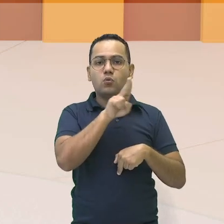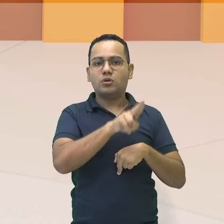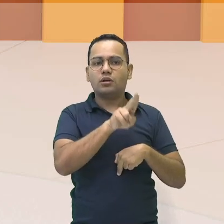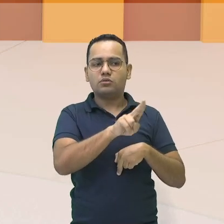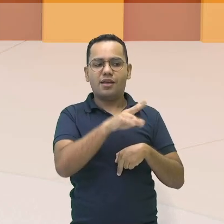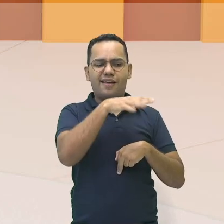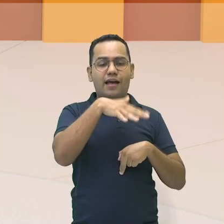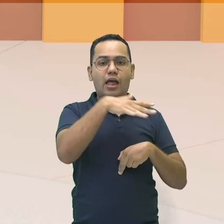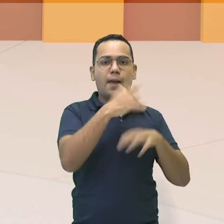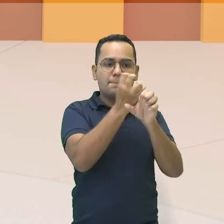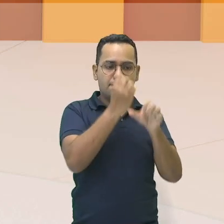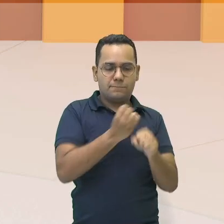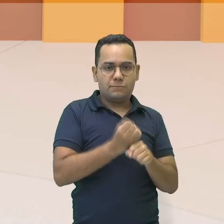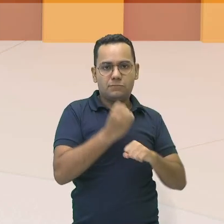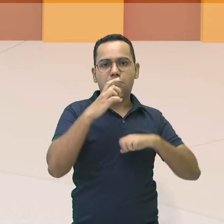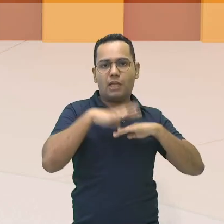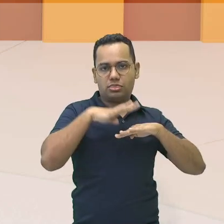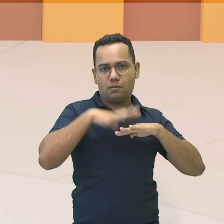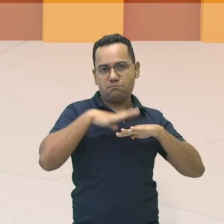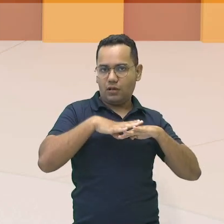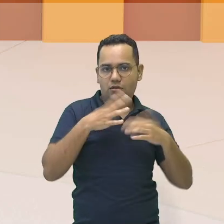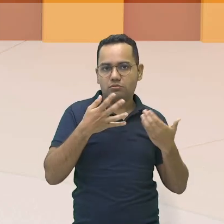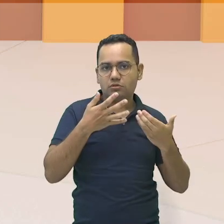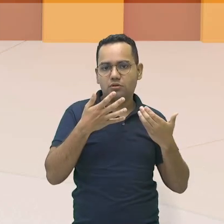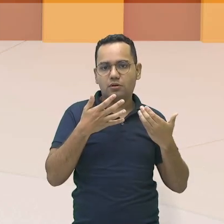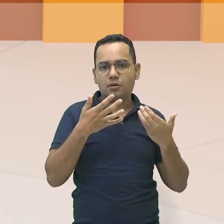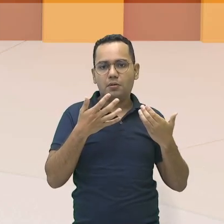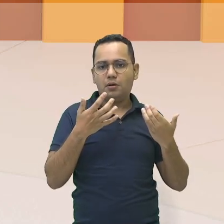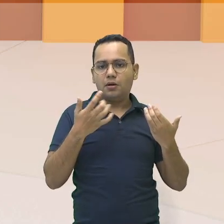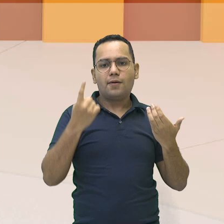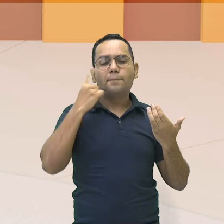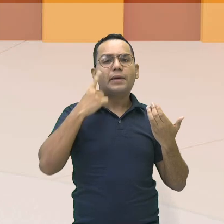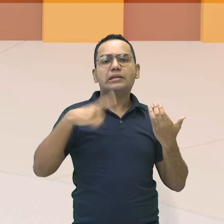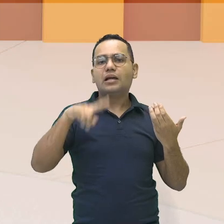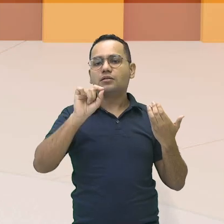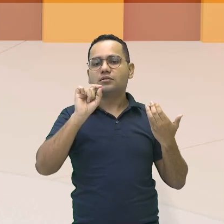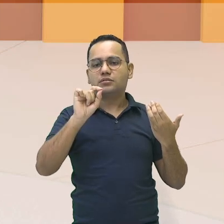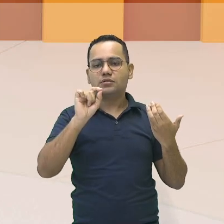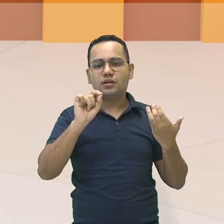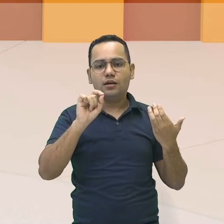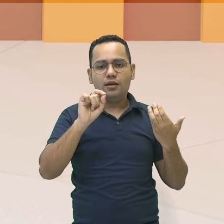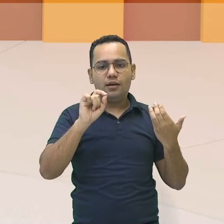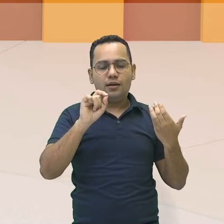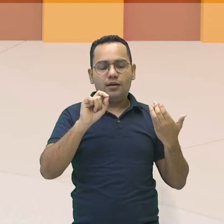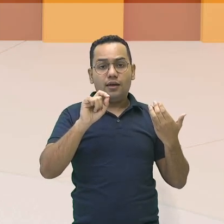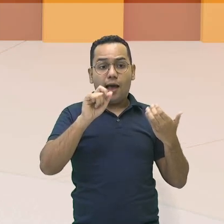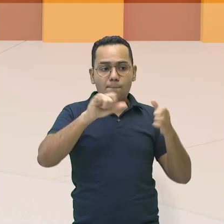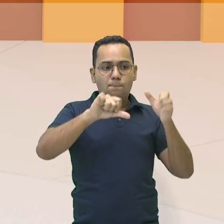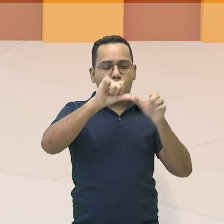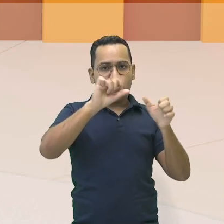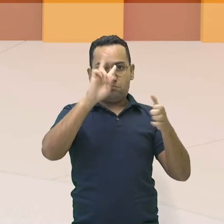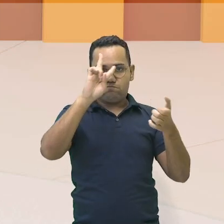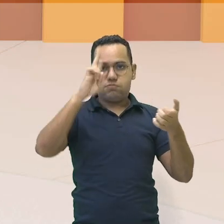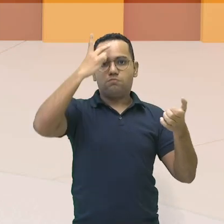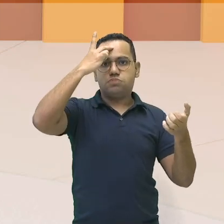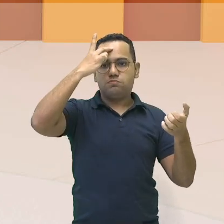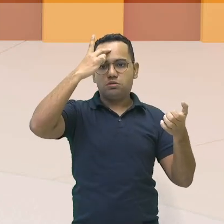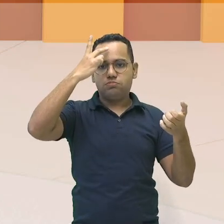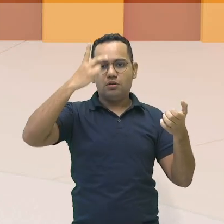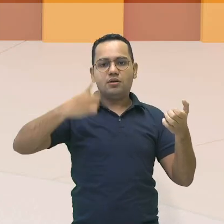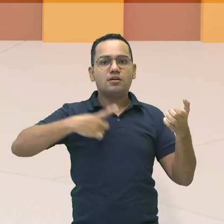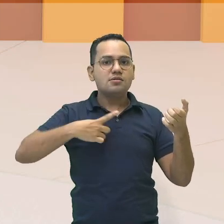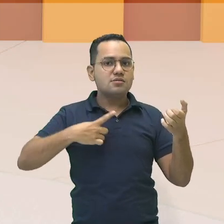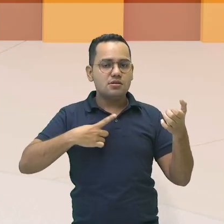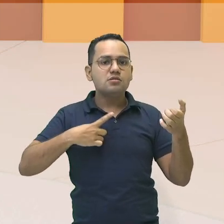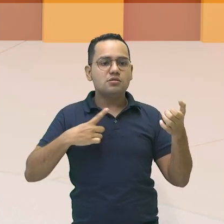rígido, né? Que não levou em consideração a possibilidade do homem mudar essa relação que ele estava estabelecendo